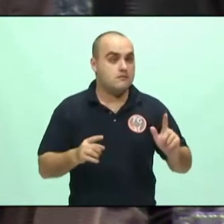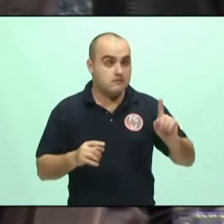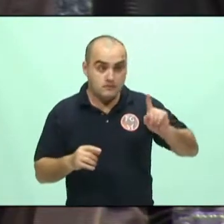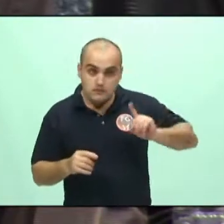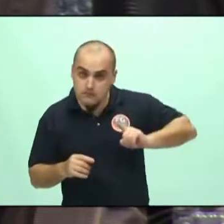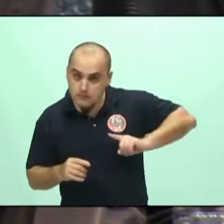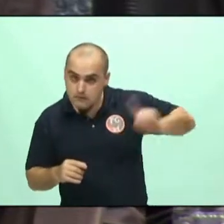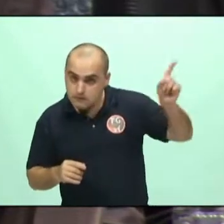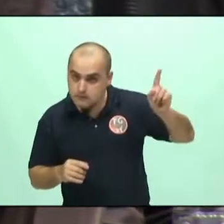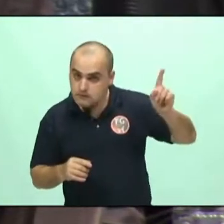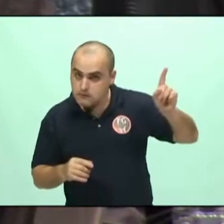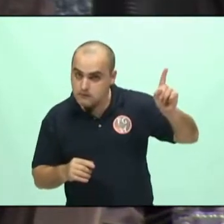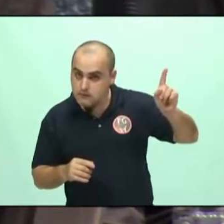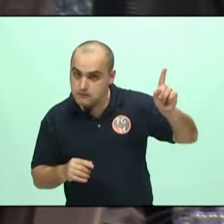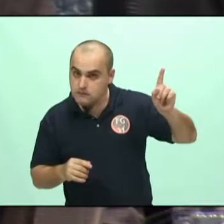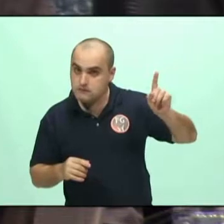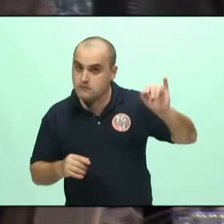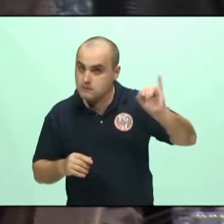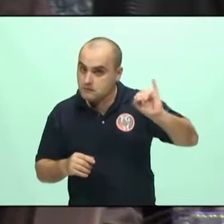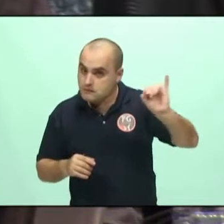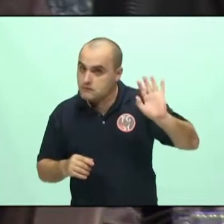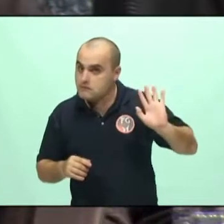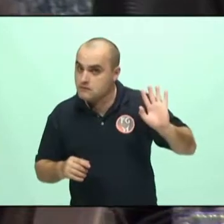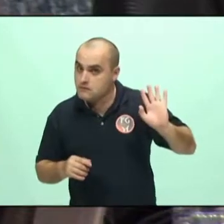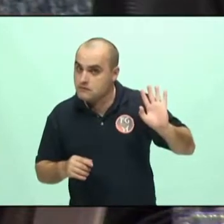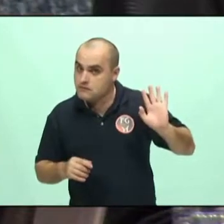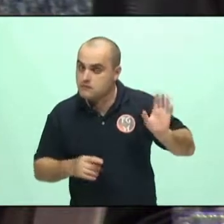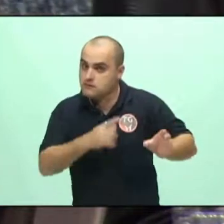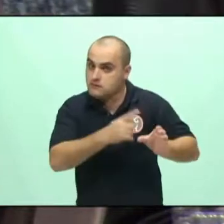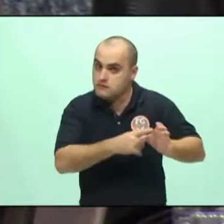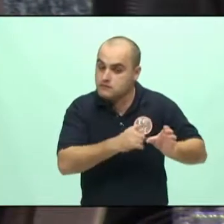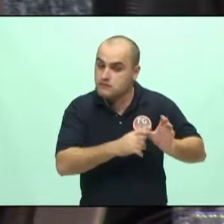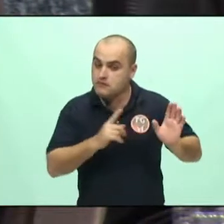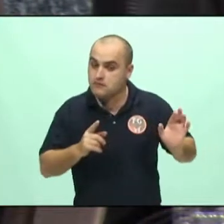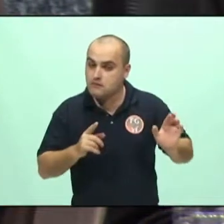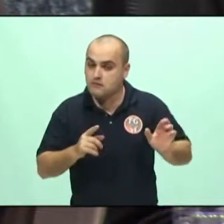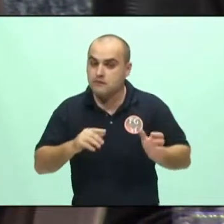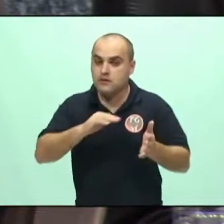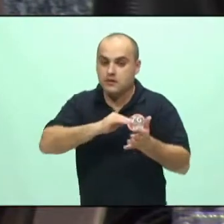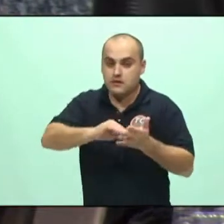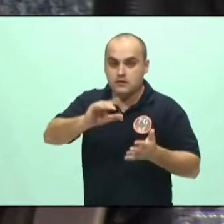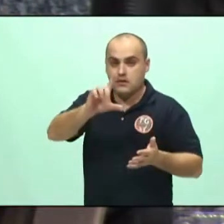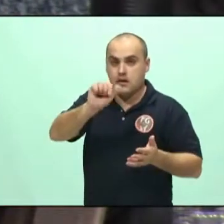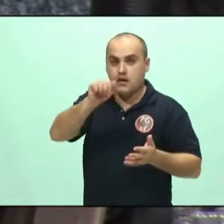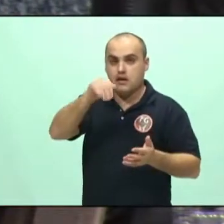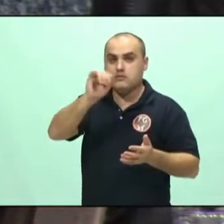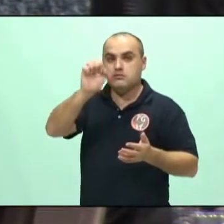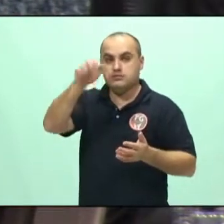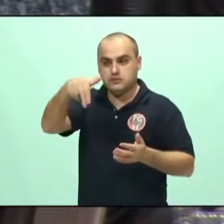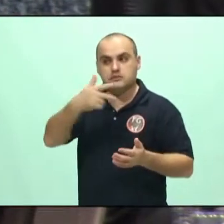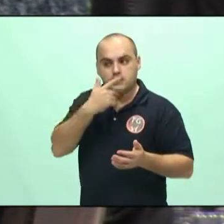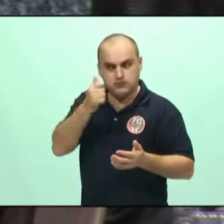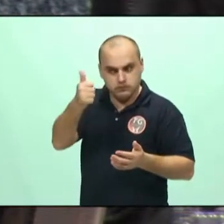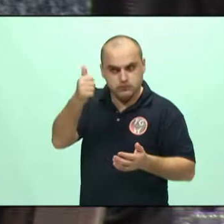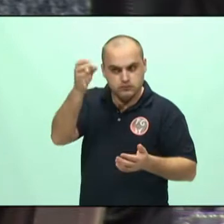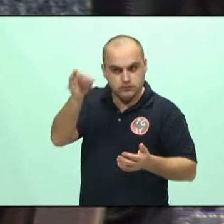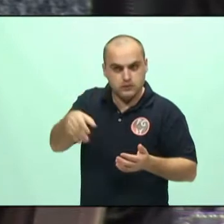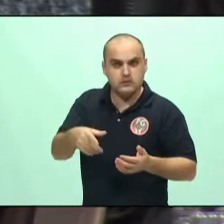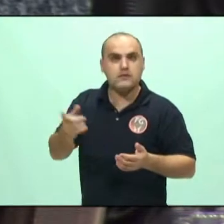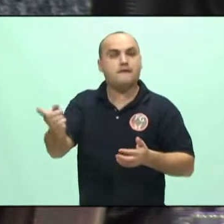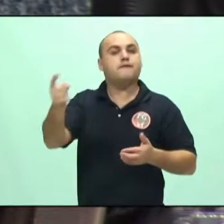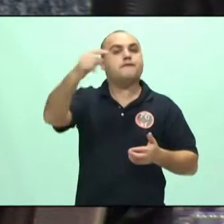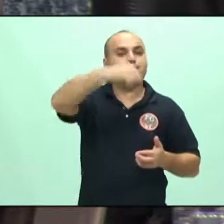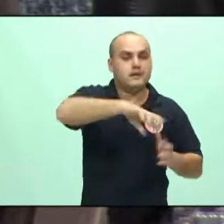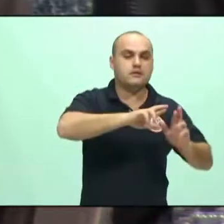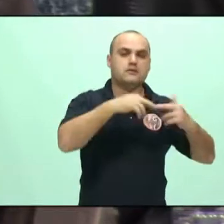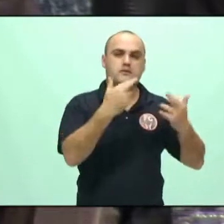em Itajaí para expor as necessidades da nossa cidade E aí o secretário lá me sinalizou positivo e trouxemos a reunião para o gabinete do prefeito de